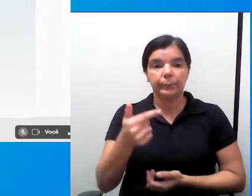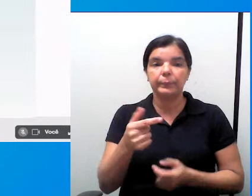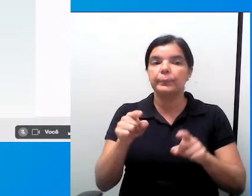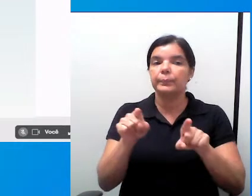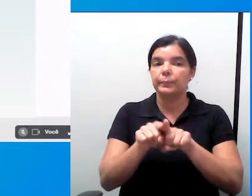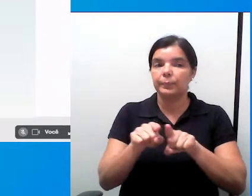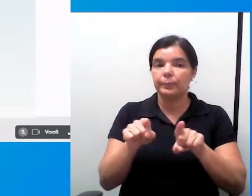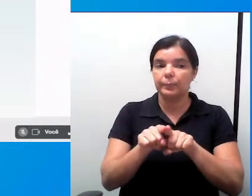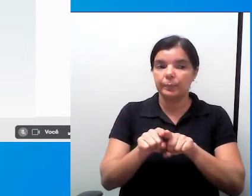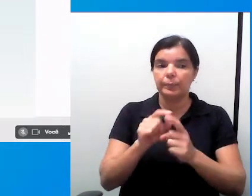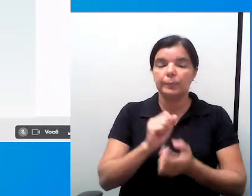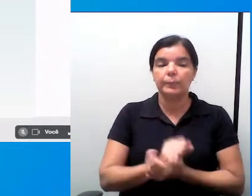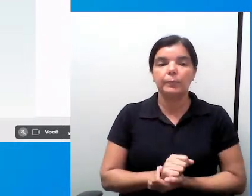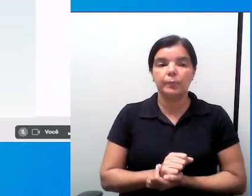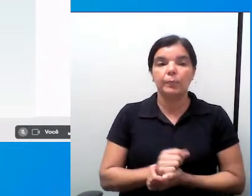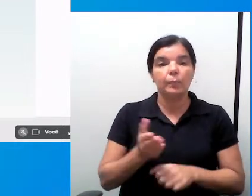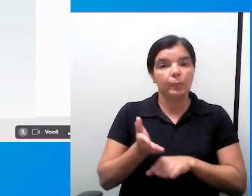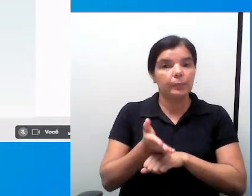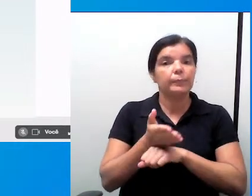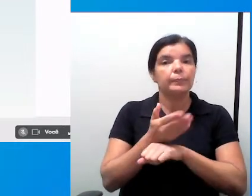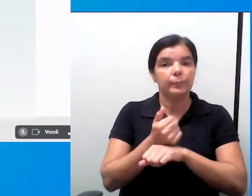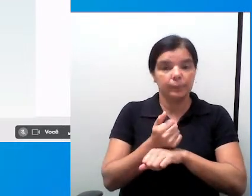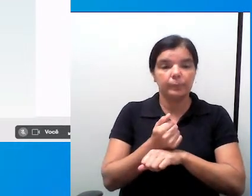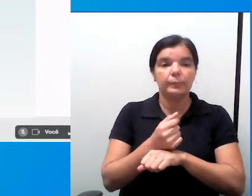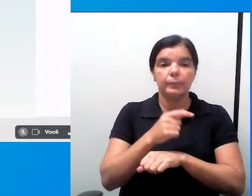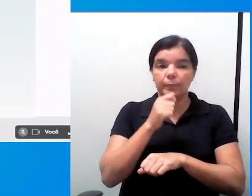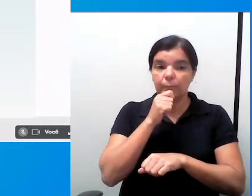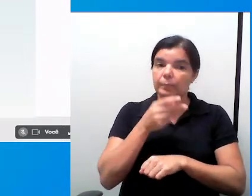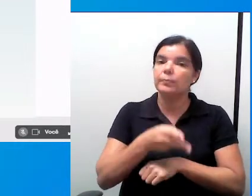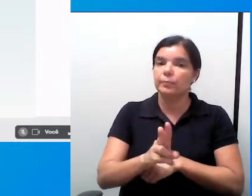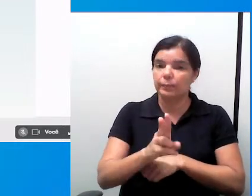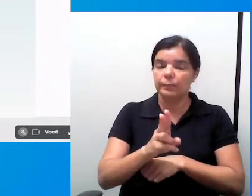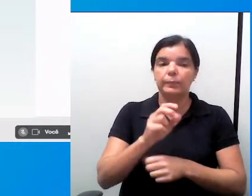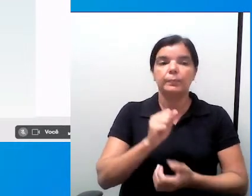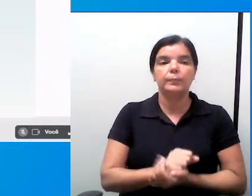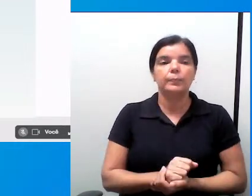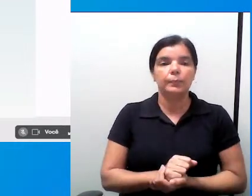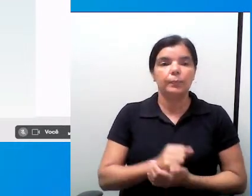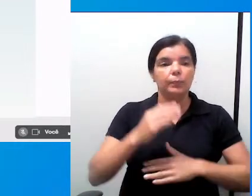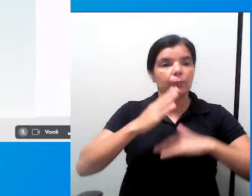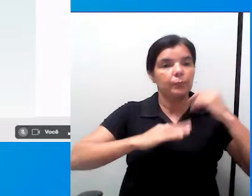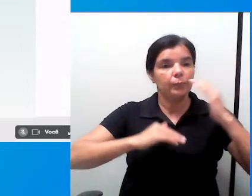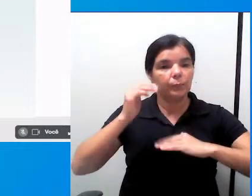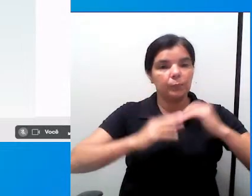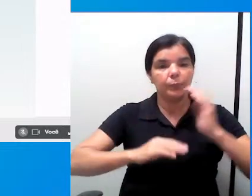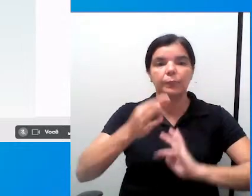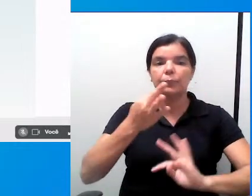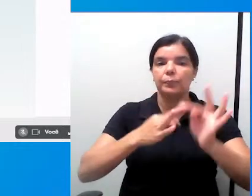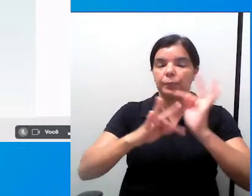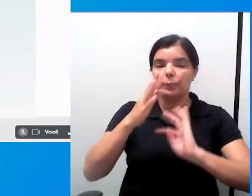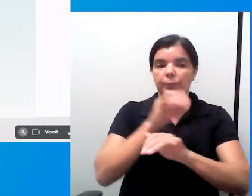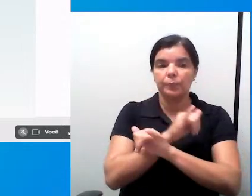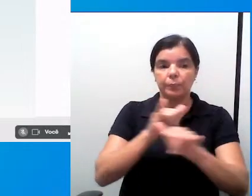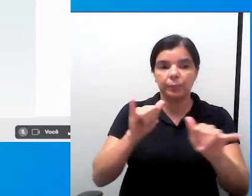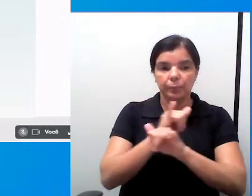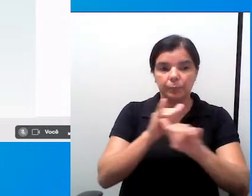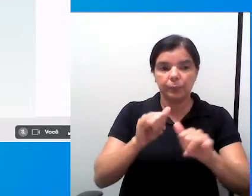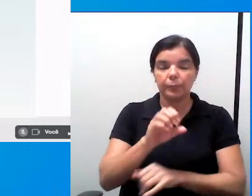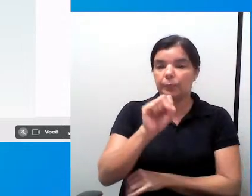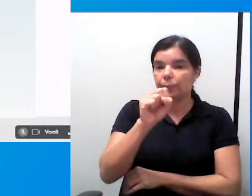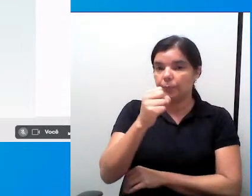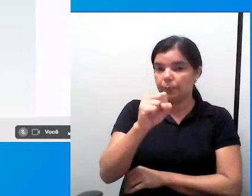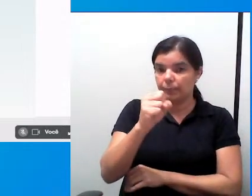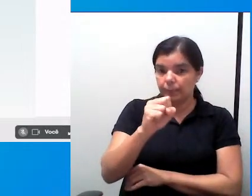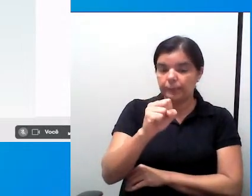gente executou recentemente, que a gente está executando, na verdade, é o Encontro Anual de Tecnologia da Informação, a gente está na nossa 8ª edição, então a